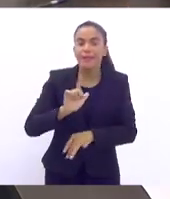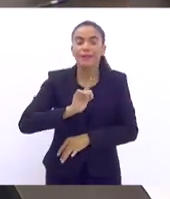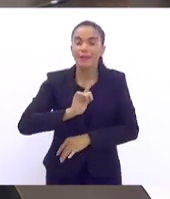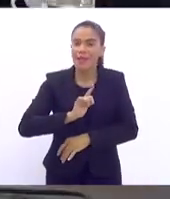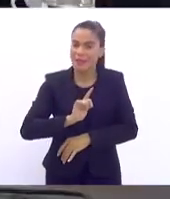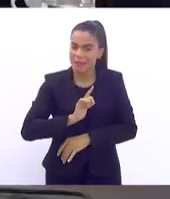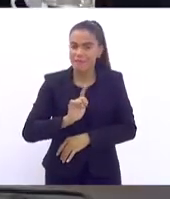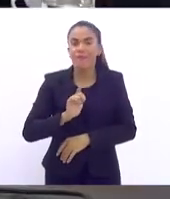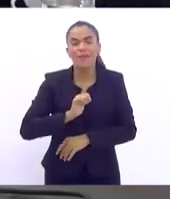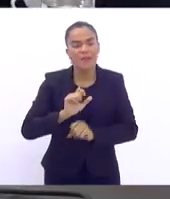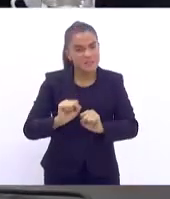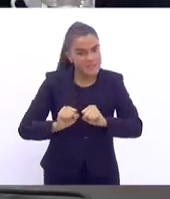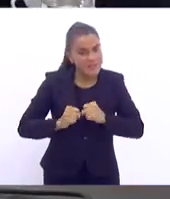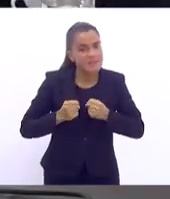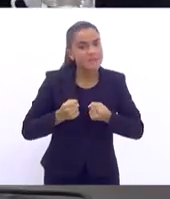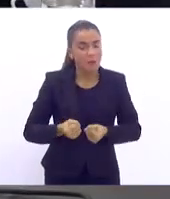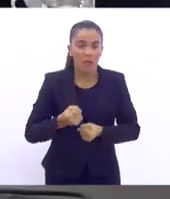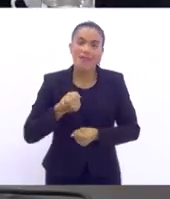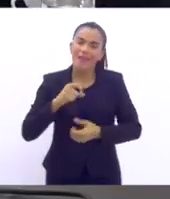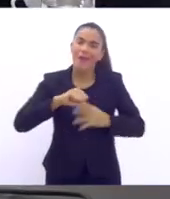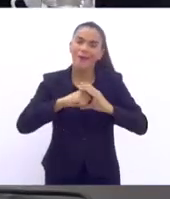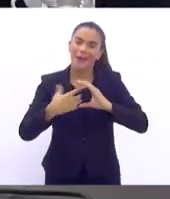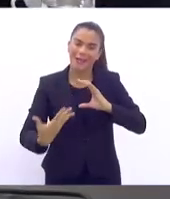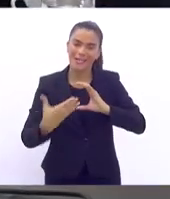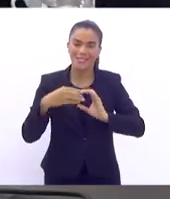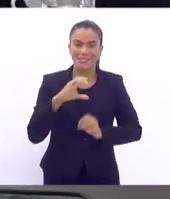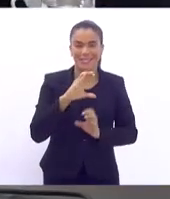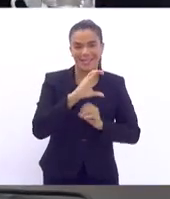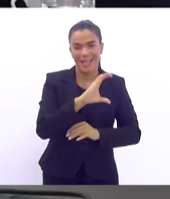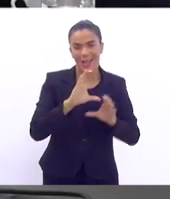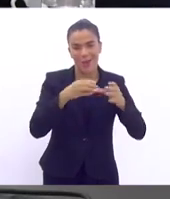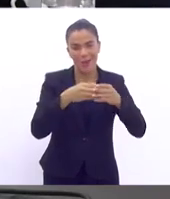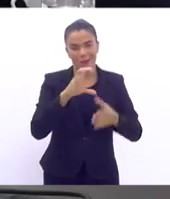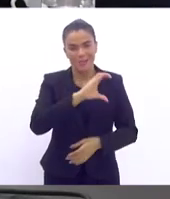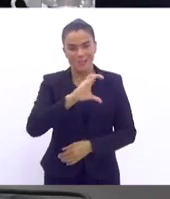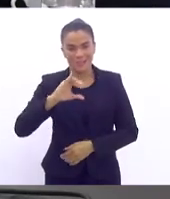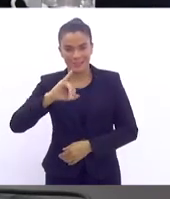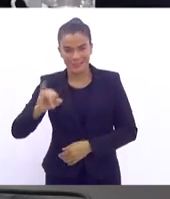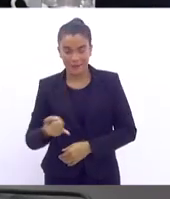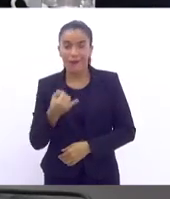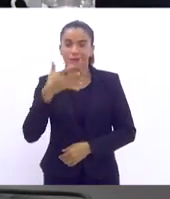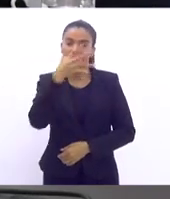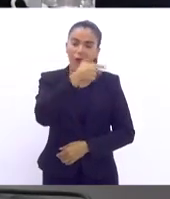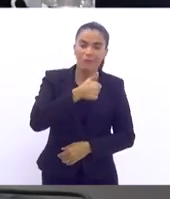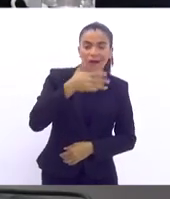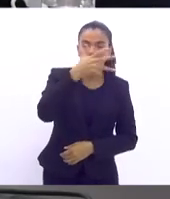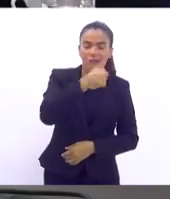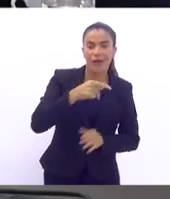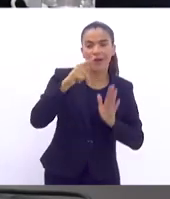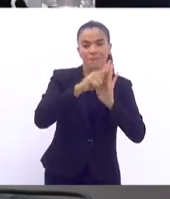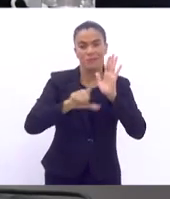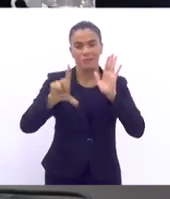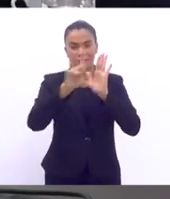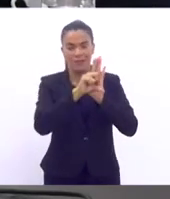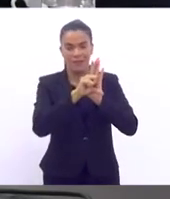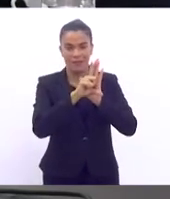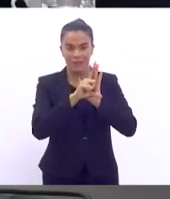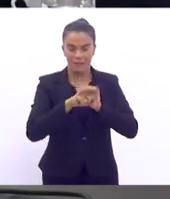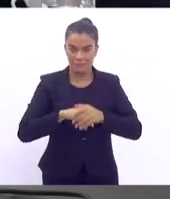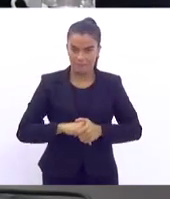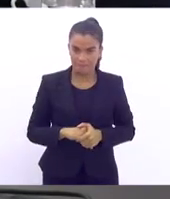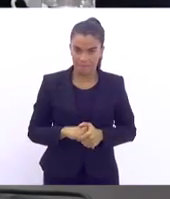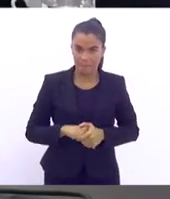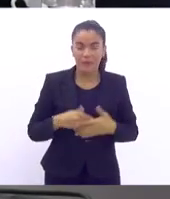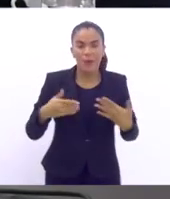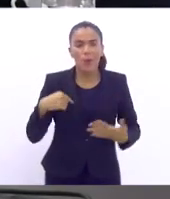Justamente esse esforço eu acho que é uma característica dessa ccj é a tentativa de salvar projeto dos colegas a gente tem feito com êxito esse processo Então